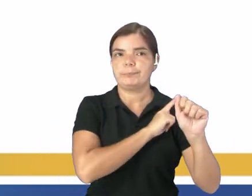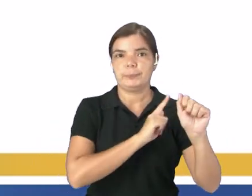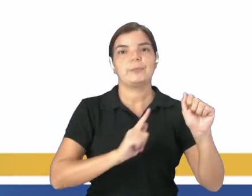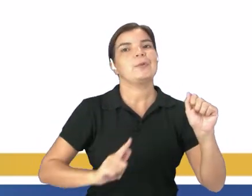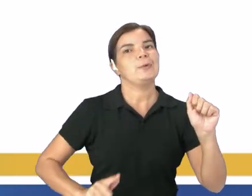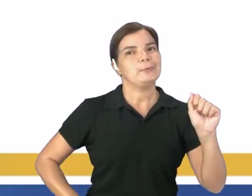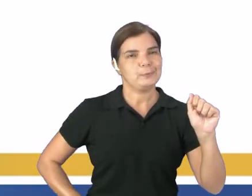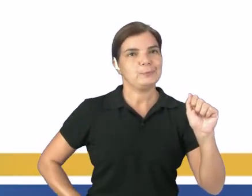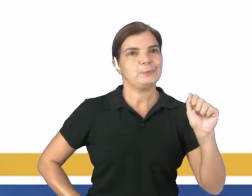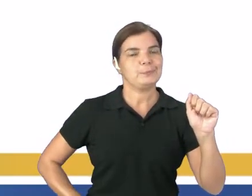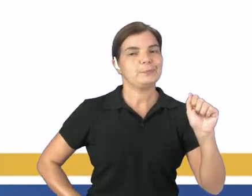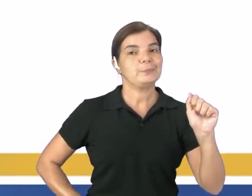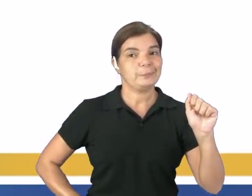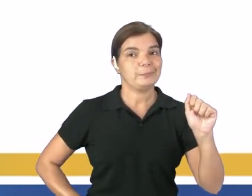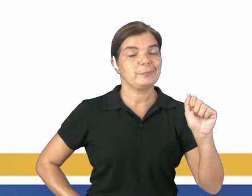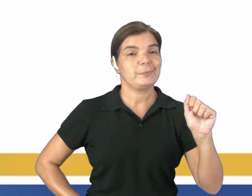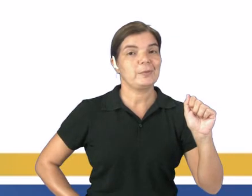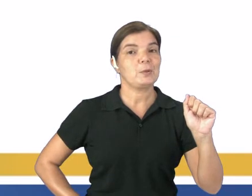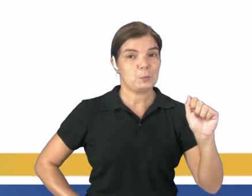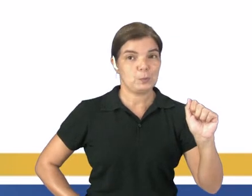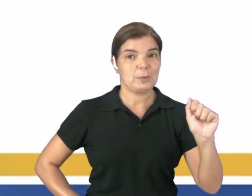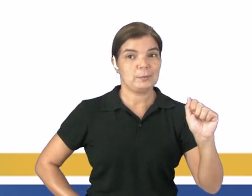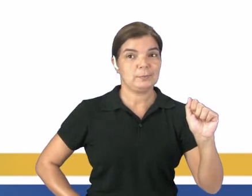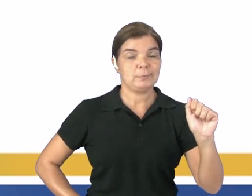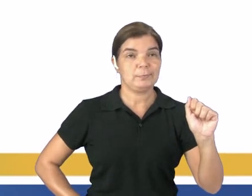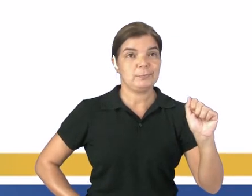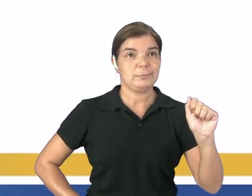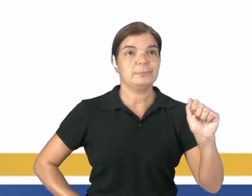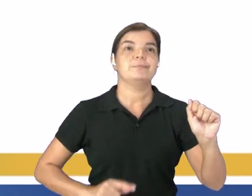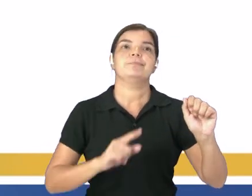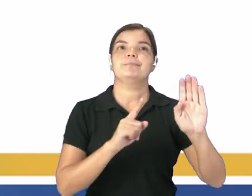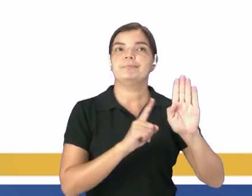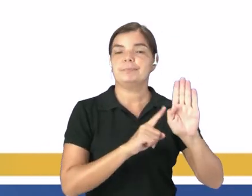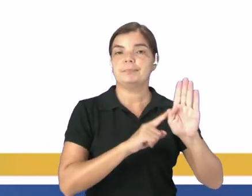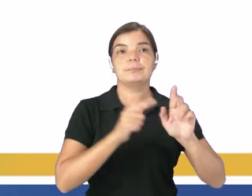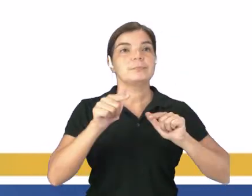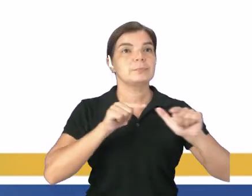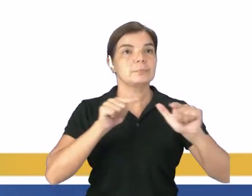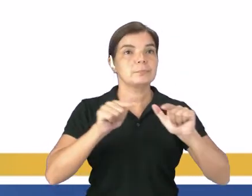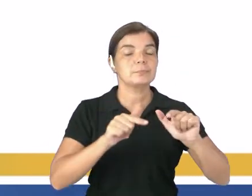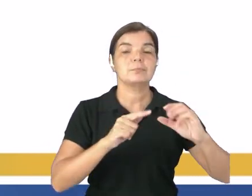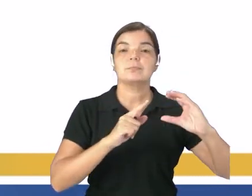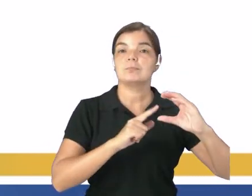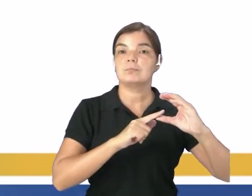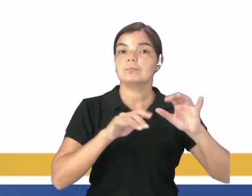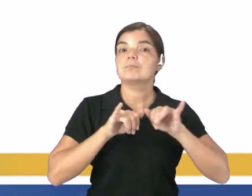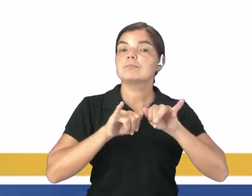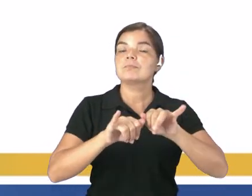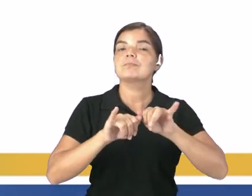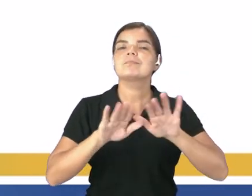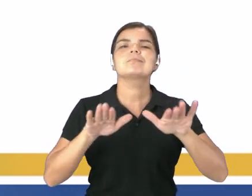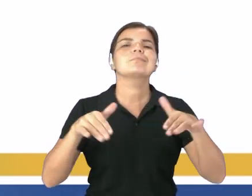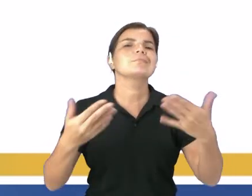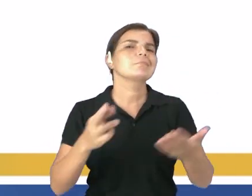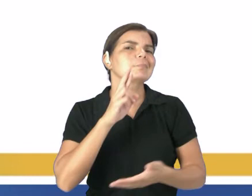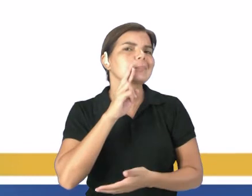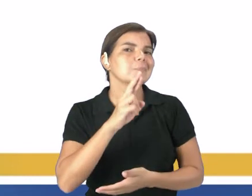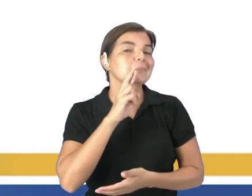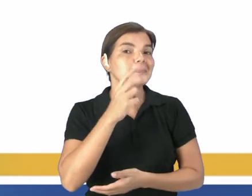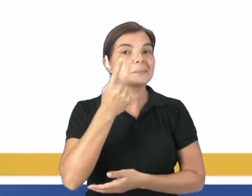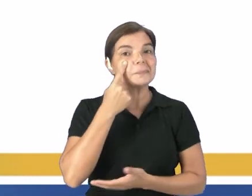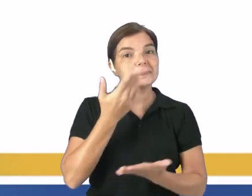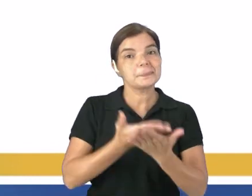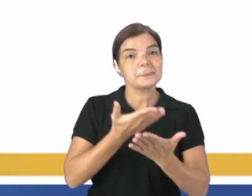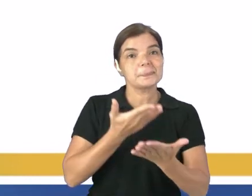né? Essa pergunta é moleza. Letra A, o governo. Letra B, os trabalhadores. Ou letra C, o mercado. Como a gente